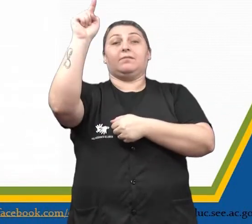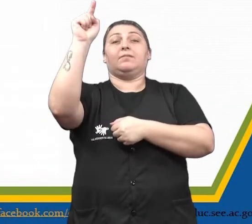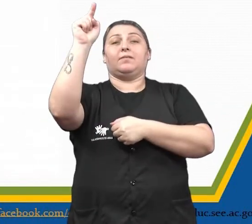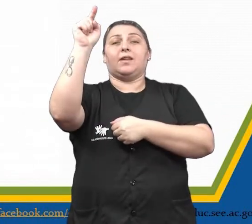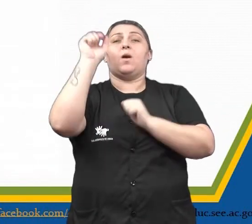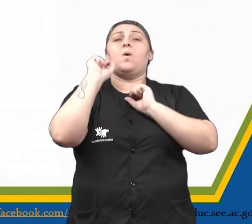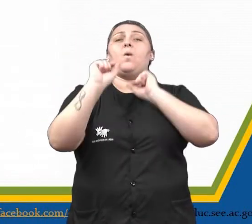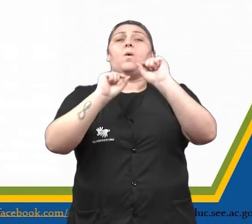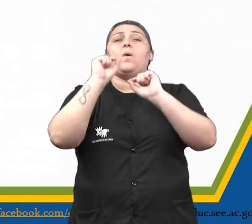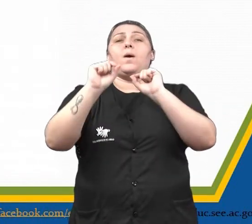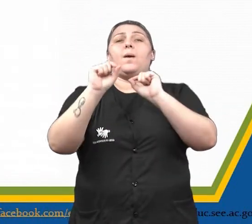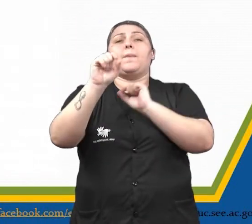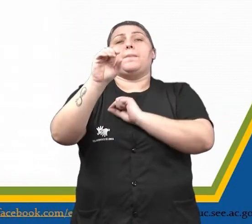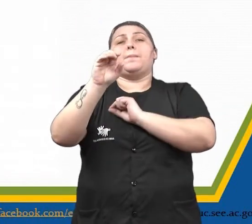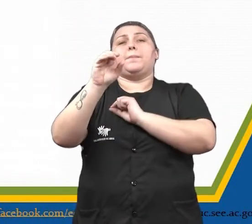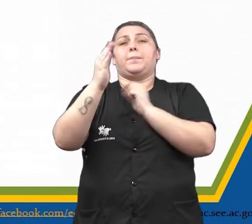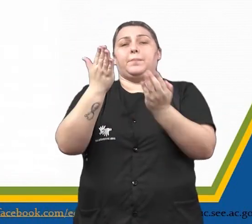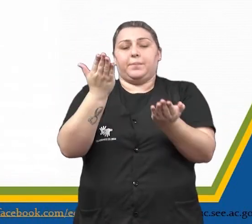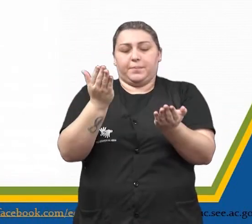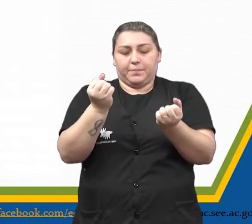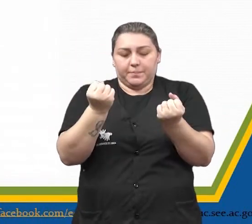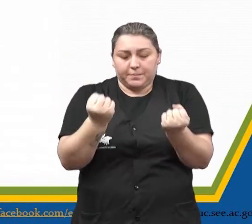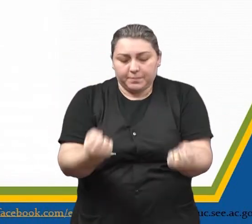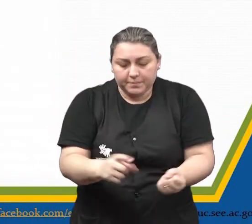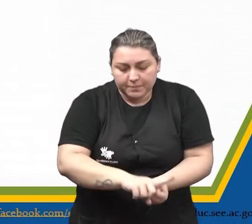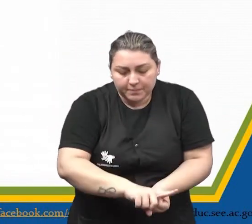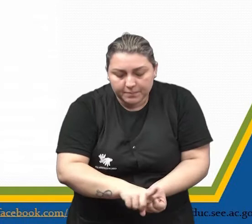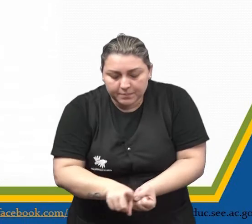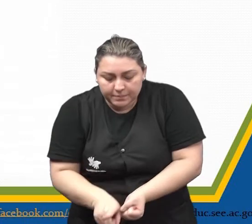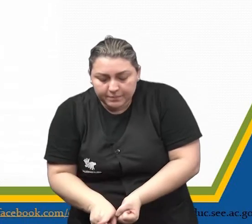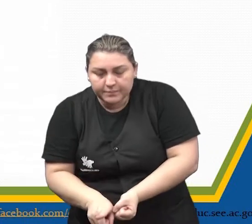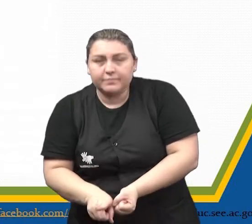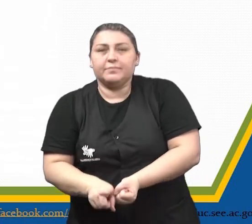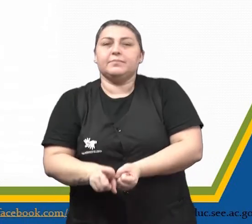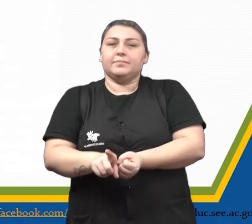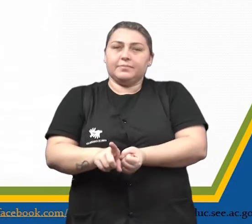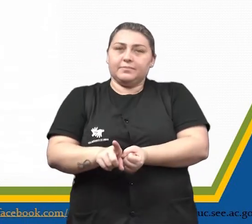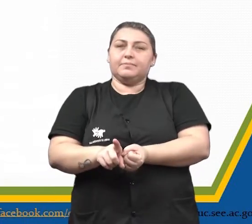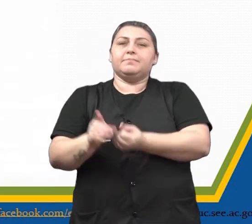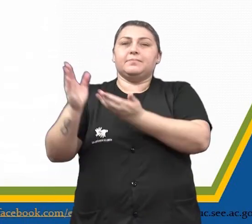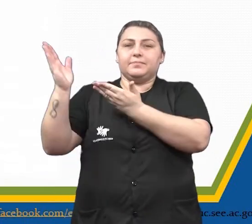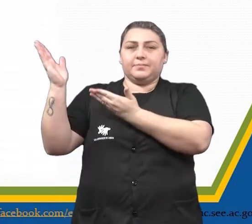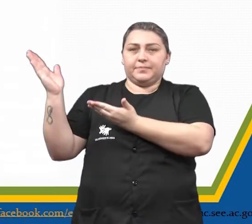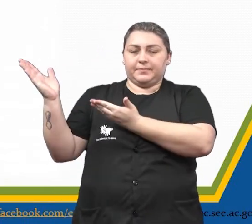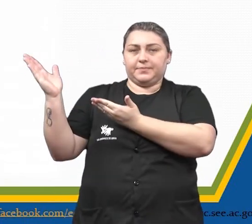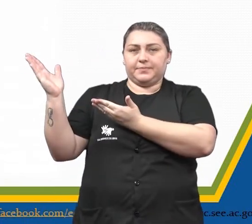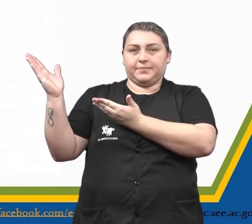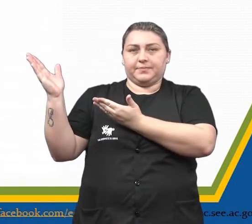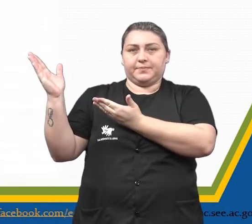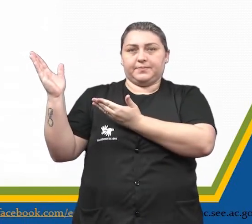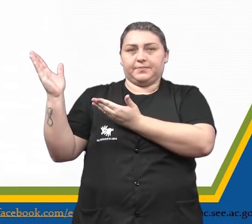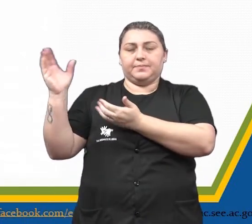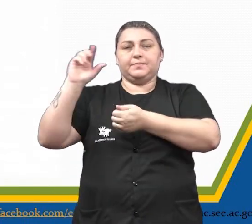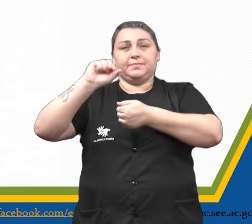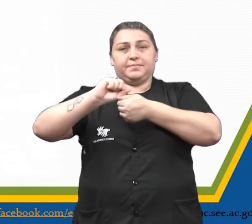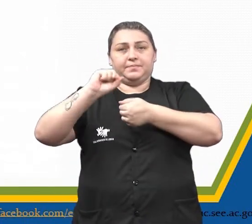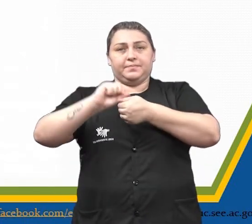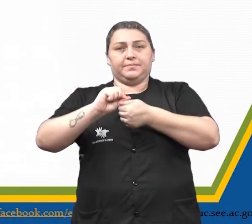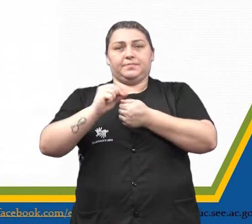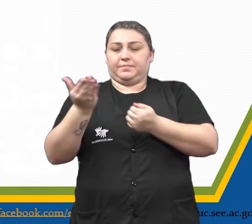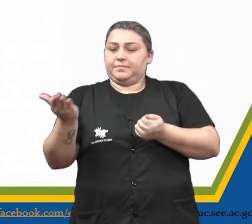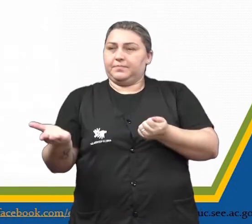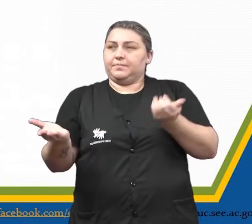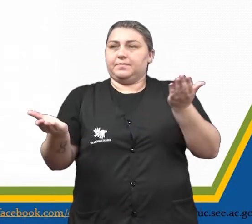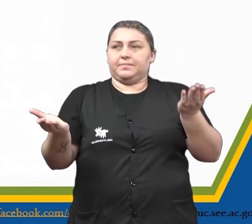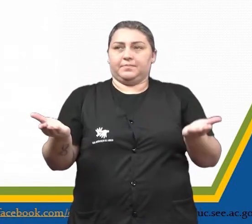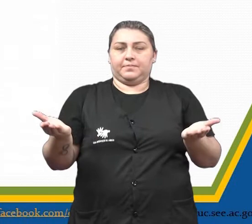romanos, eles inventaram uma balança já com peso. Eles colocavam, como você vê aí na tela, eles colocavam o objeto de um